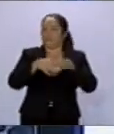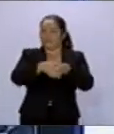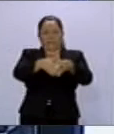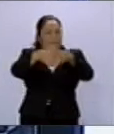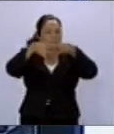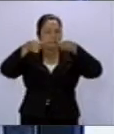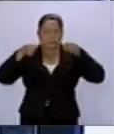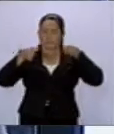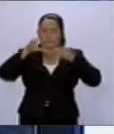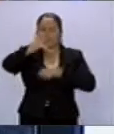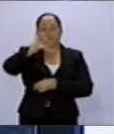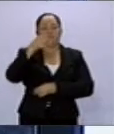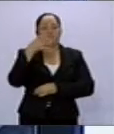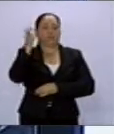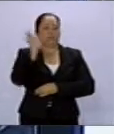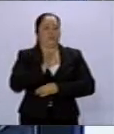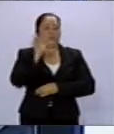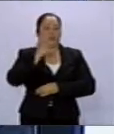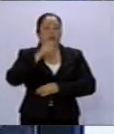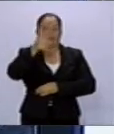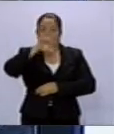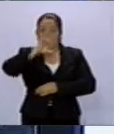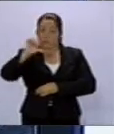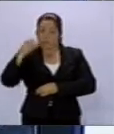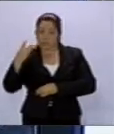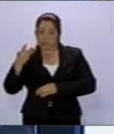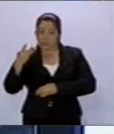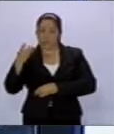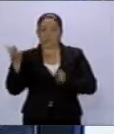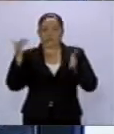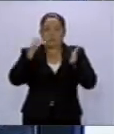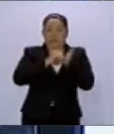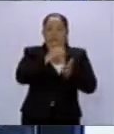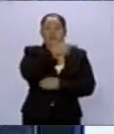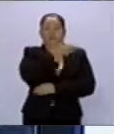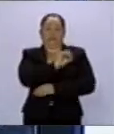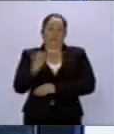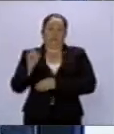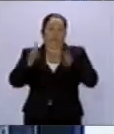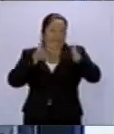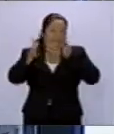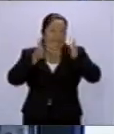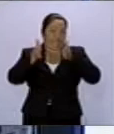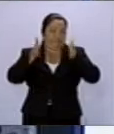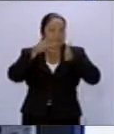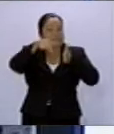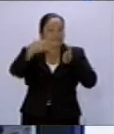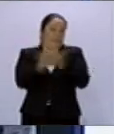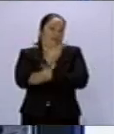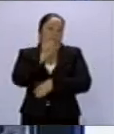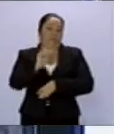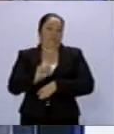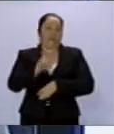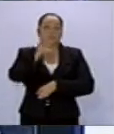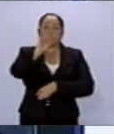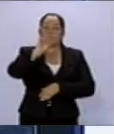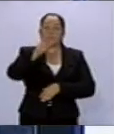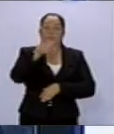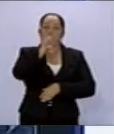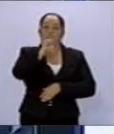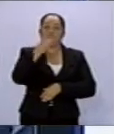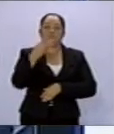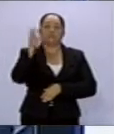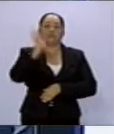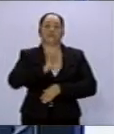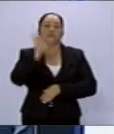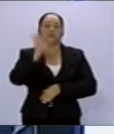94% entre 1993 e 2000 e mesmo assim nós temos hoje 0.83 vagas